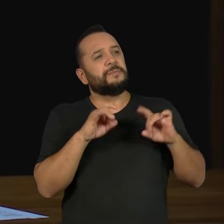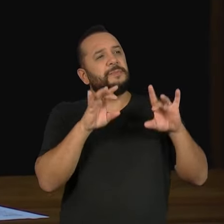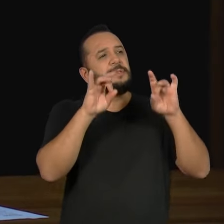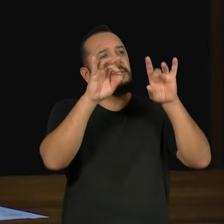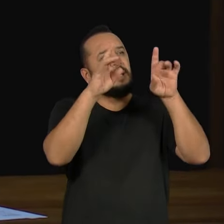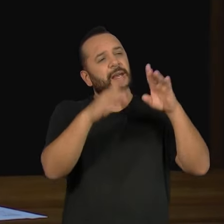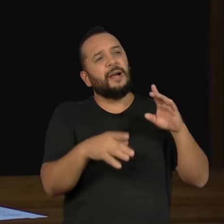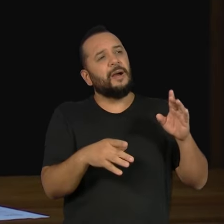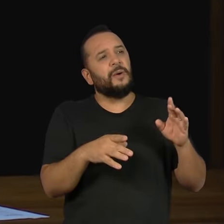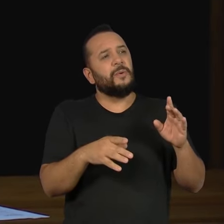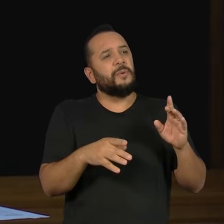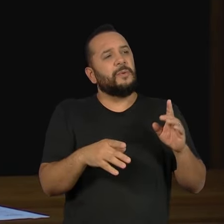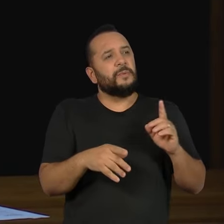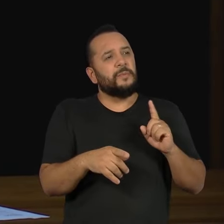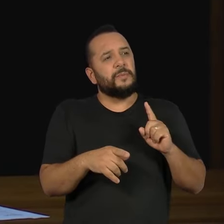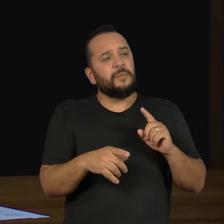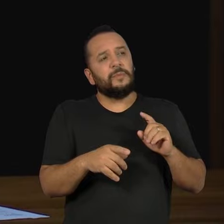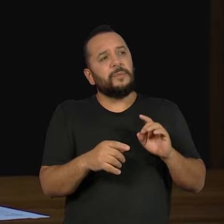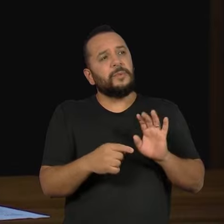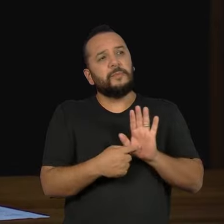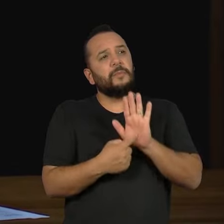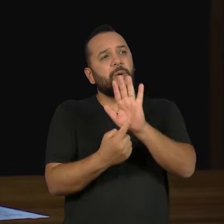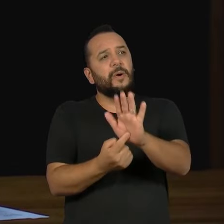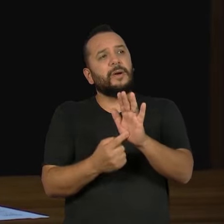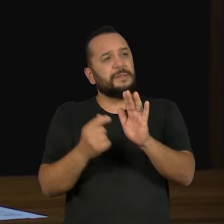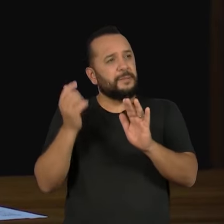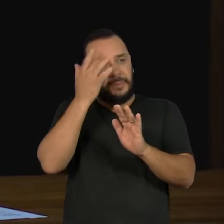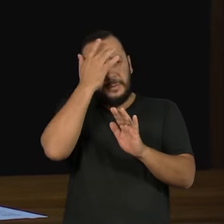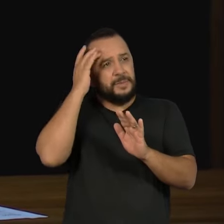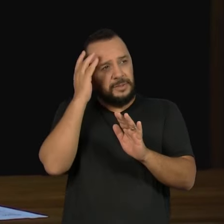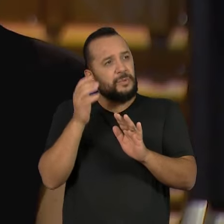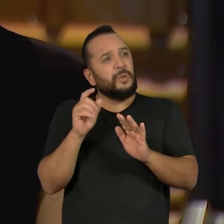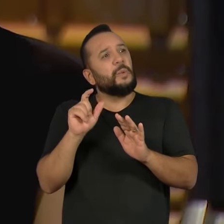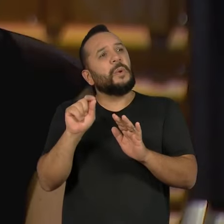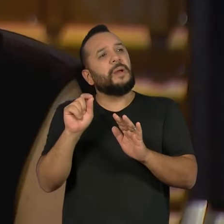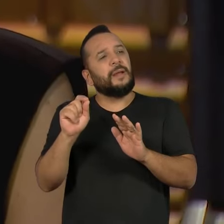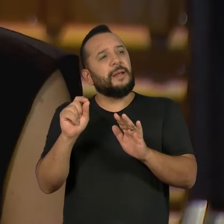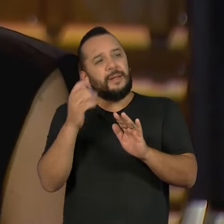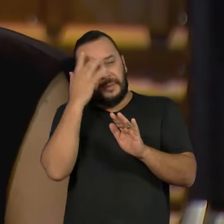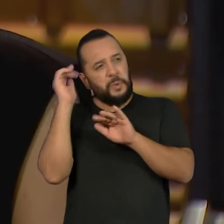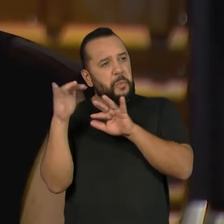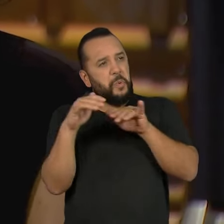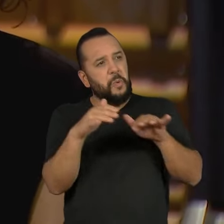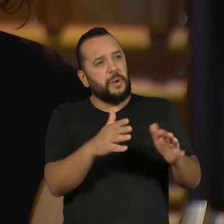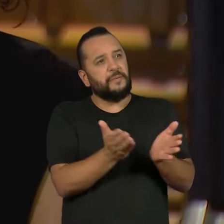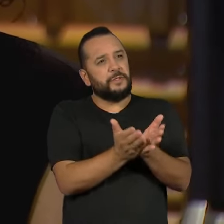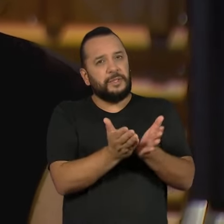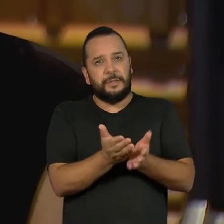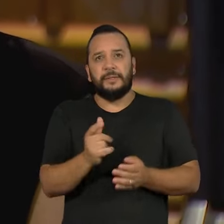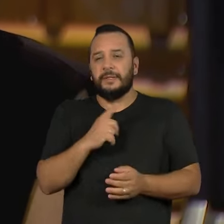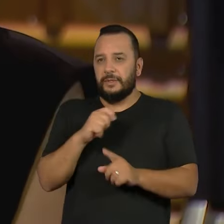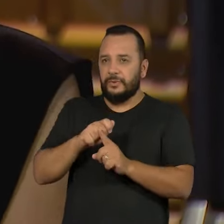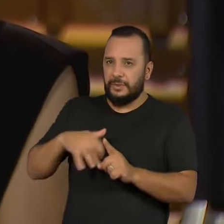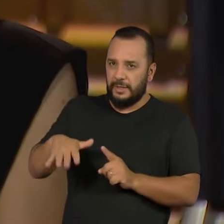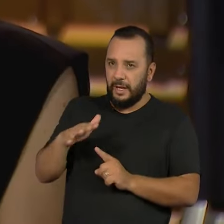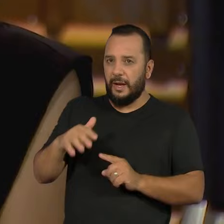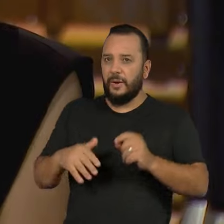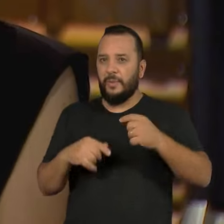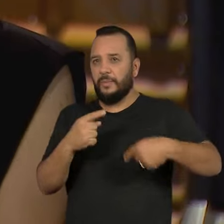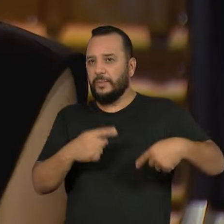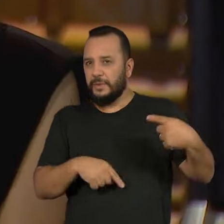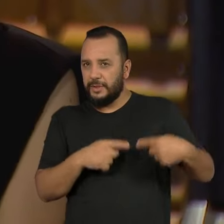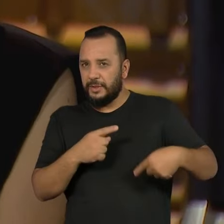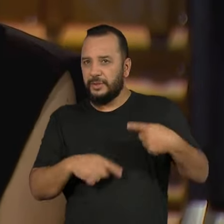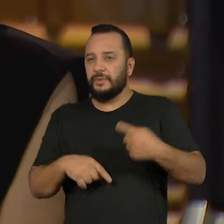o que que ele oferece pro cidadão para ter tanto engajamento o campo social o campo político o campo Cultural São